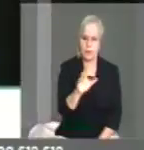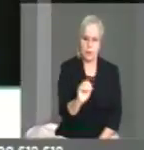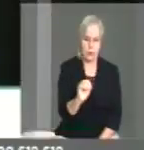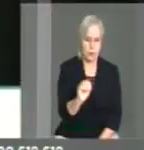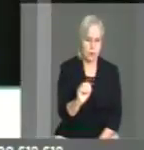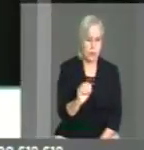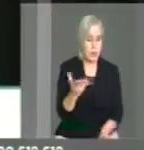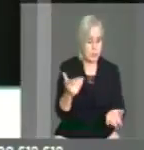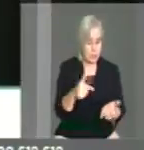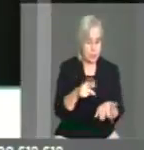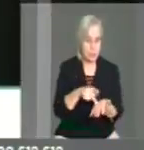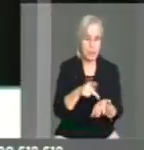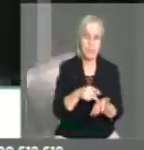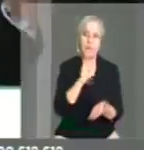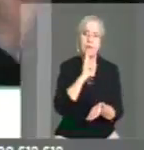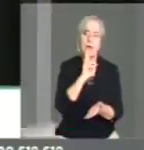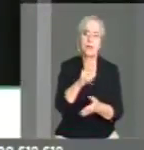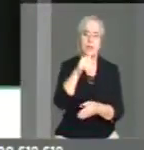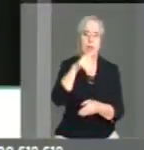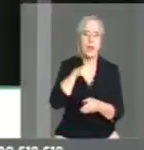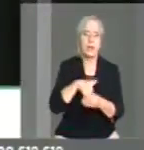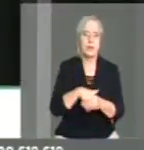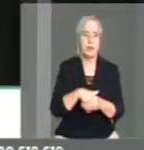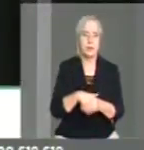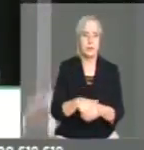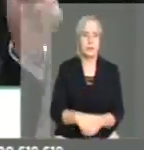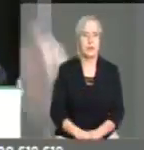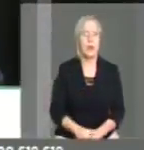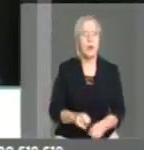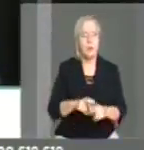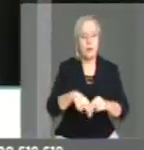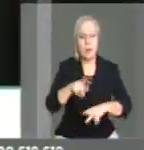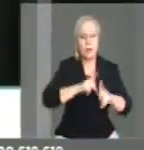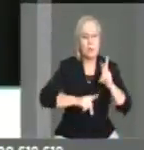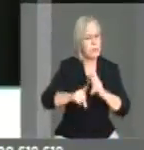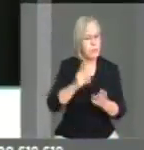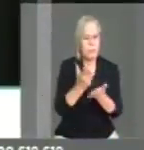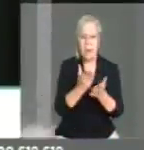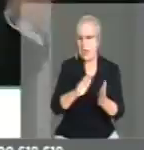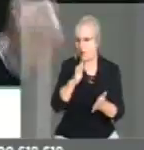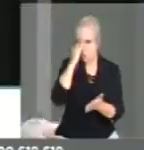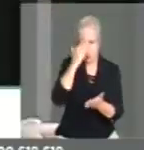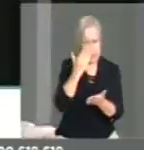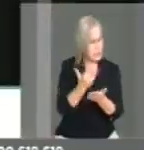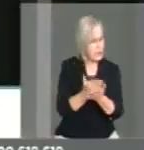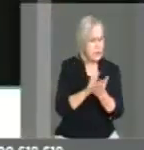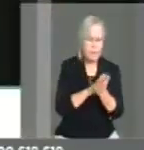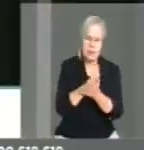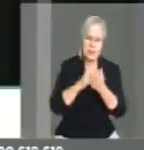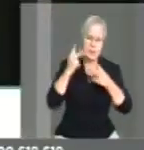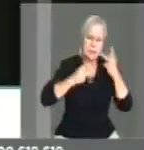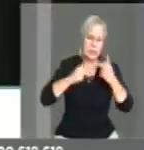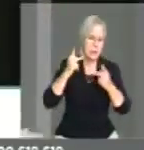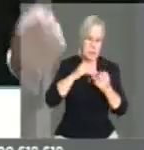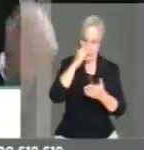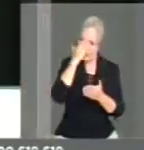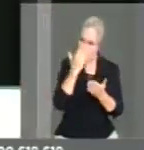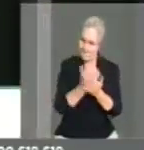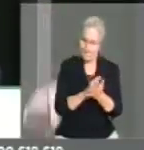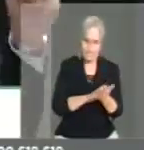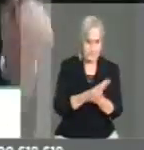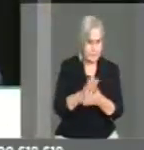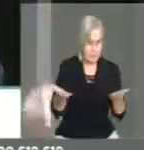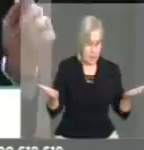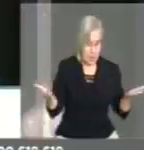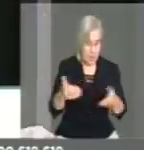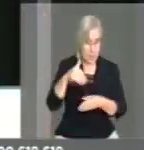esse é o verdadeiro resultado da eleição, que é a descrença na política e nos caminhos da política. É a descrença nas propostas. Essa eleição,